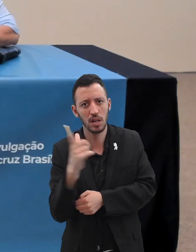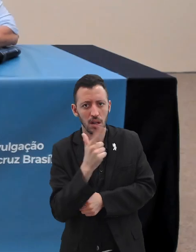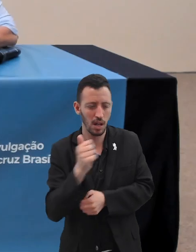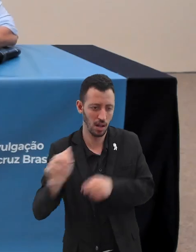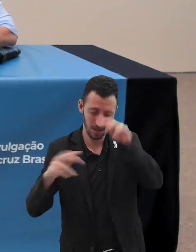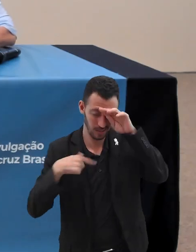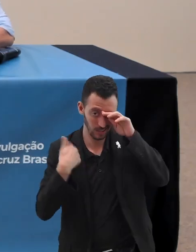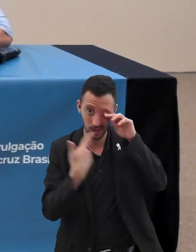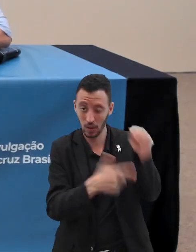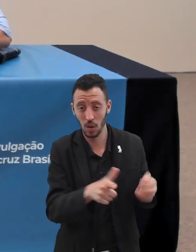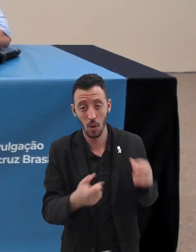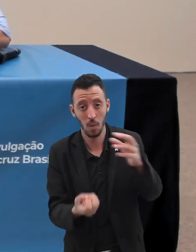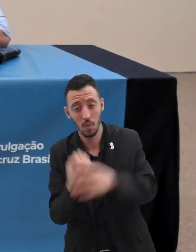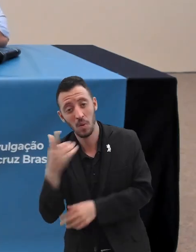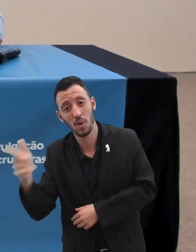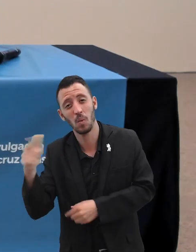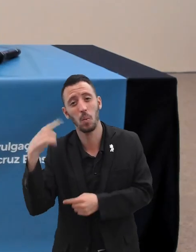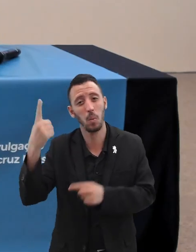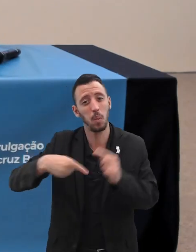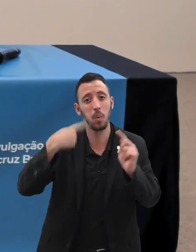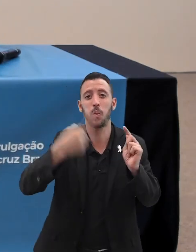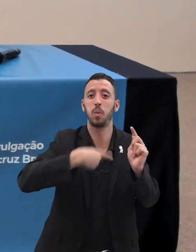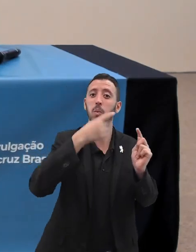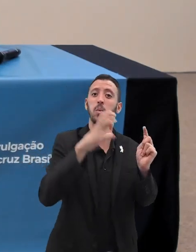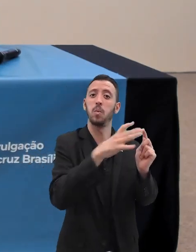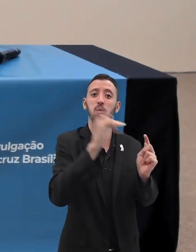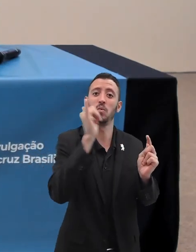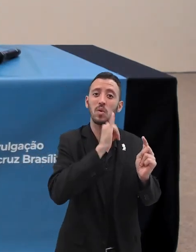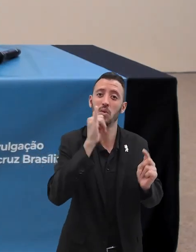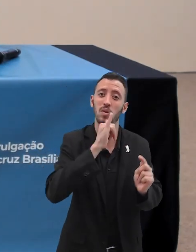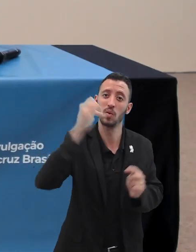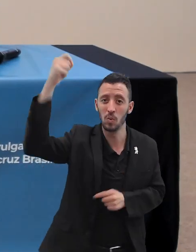fontes alternativas, eólica, solar,